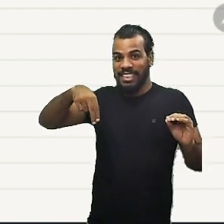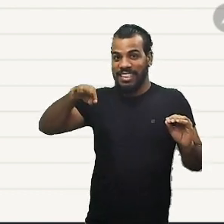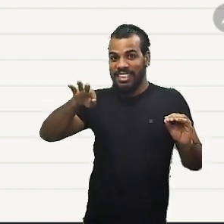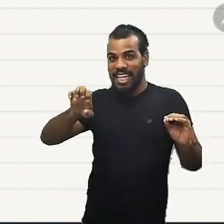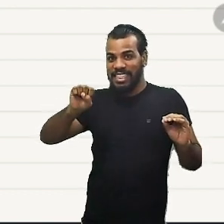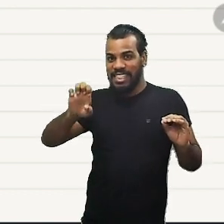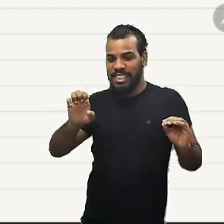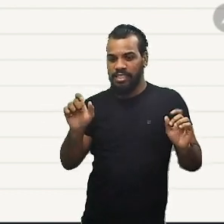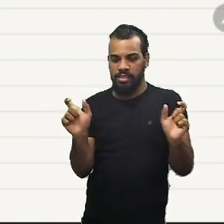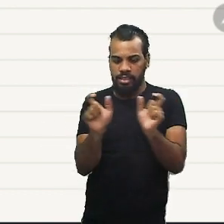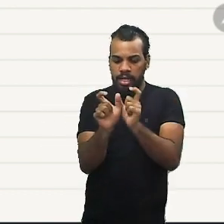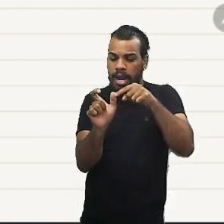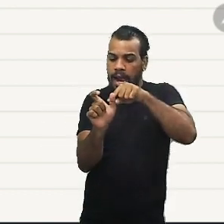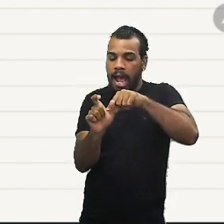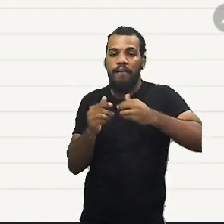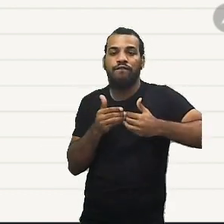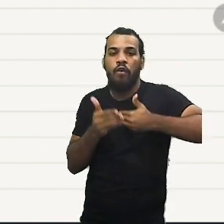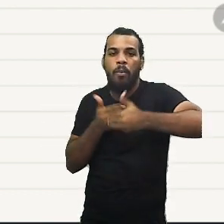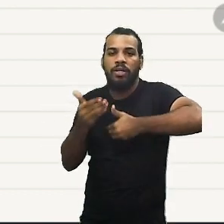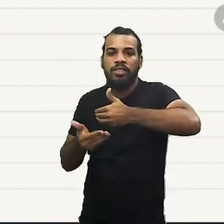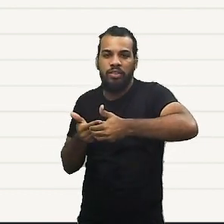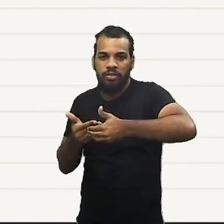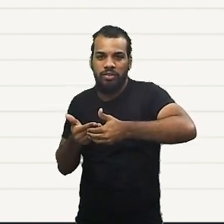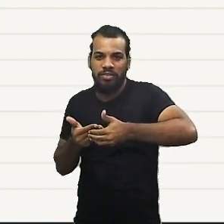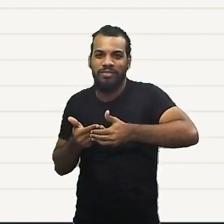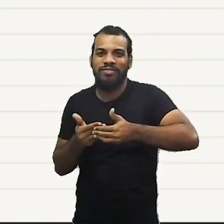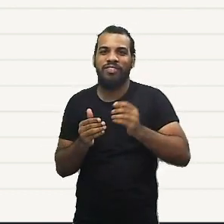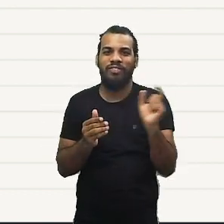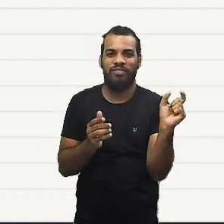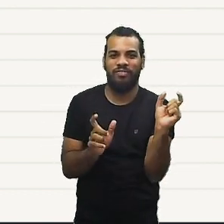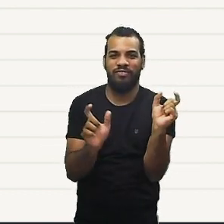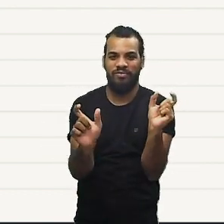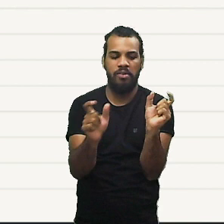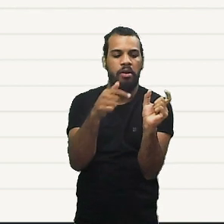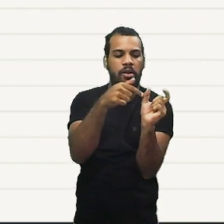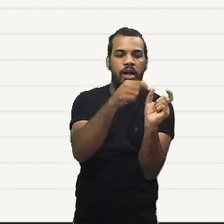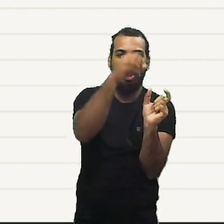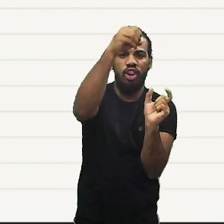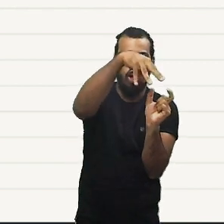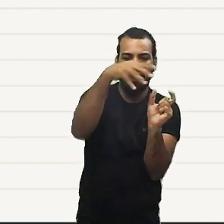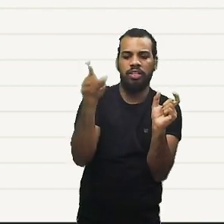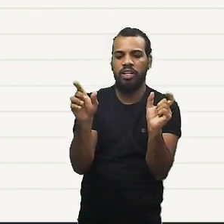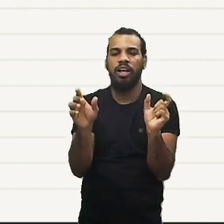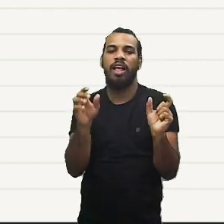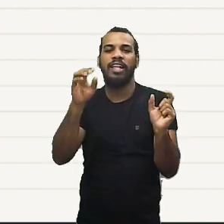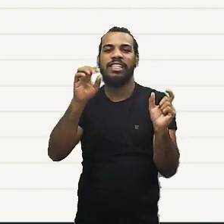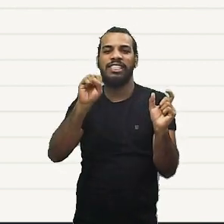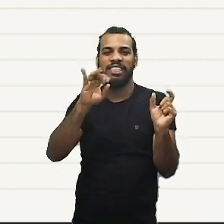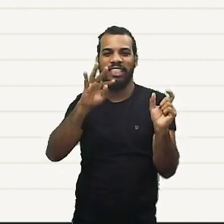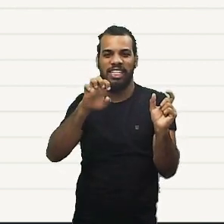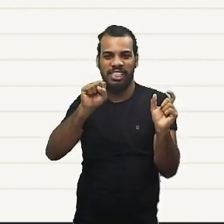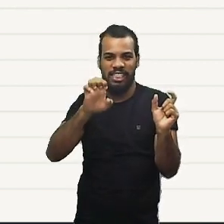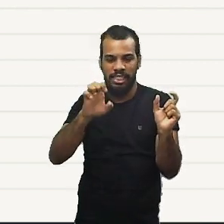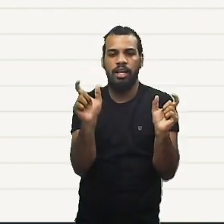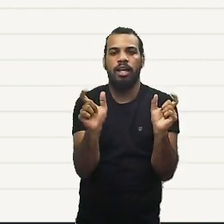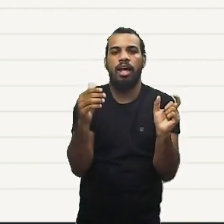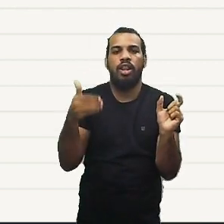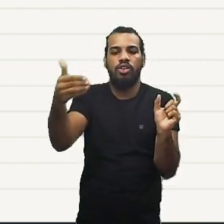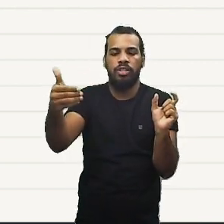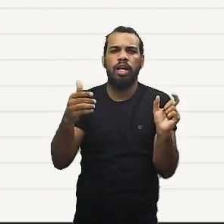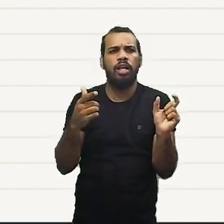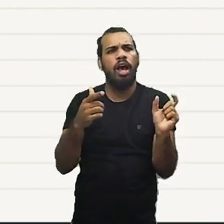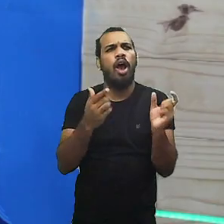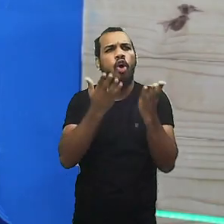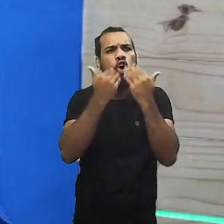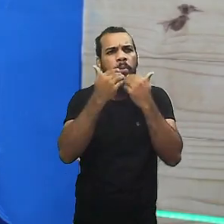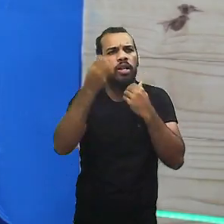cara faz fotossíntese, ele produz comida usando energia luminosa. Aí você faz assim, Andrei, mas já me disseram que usa